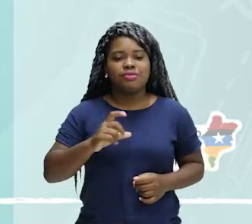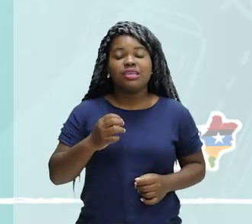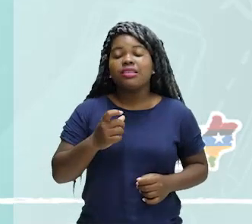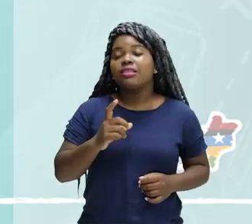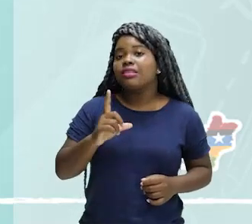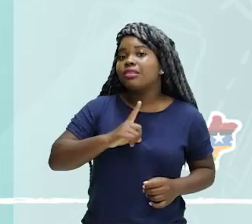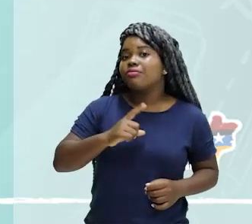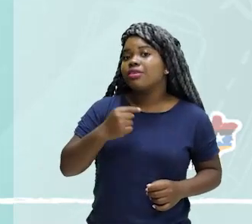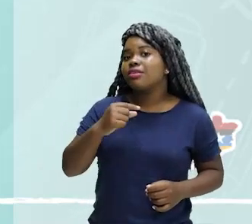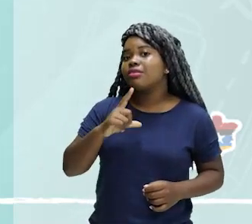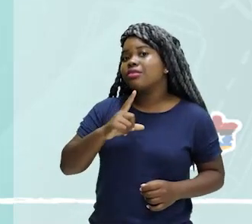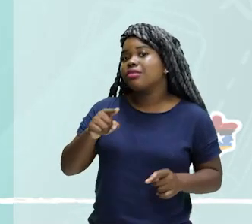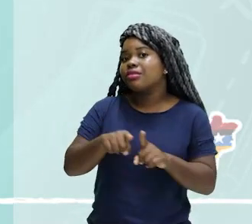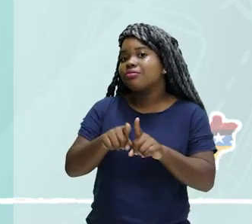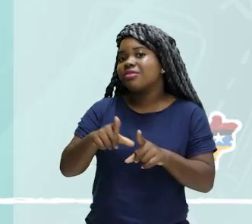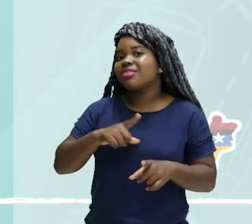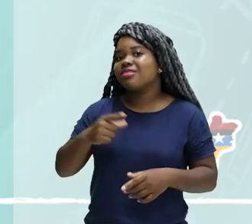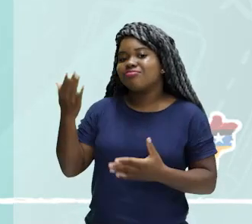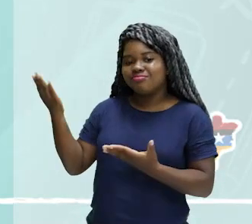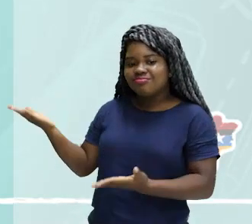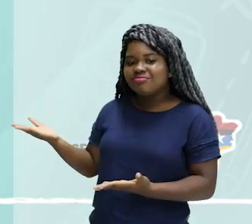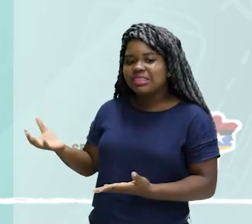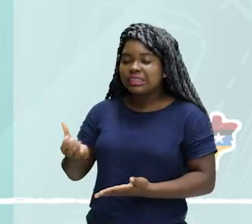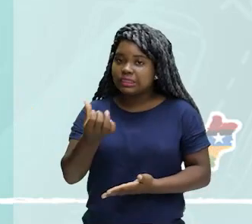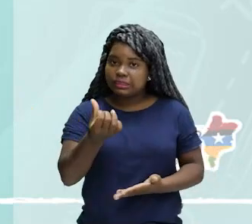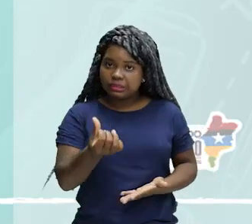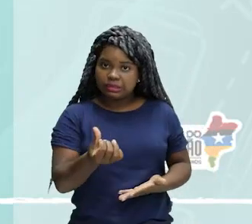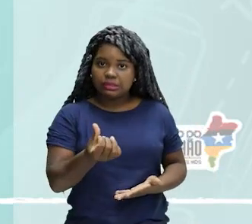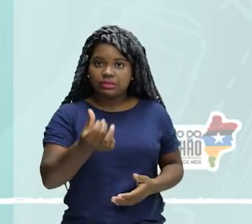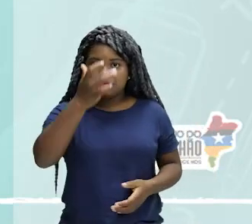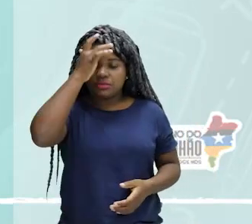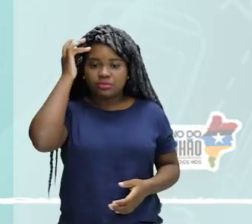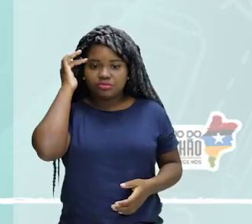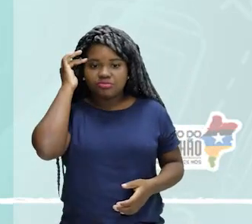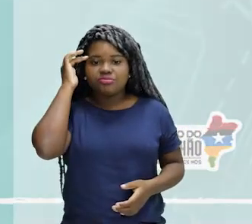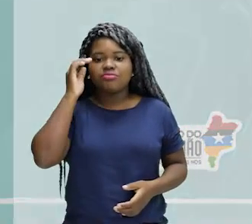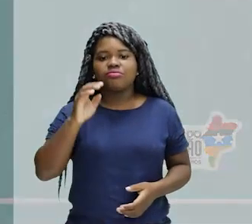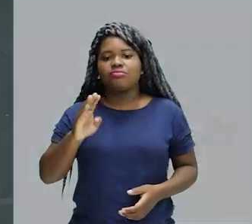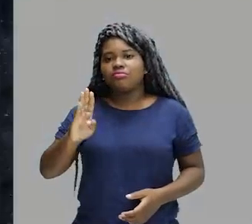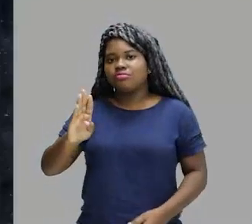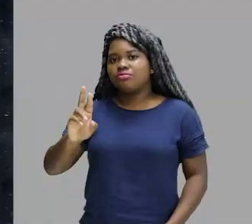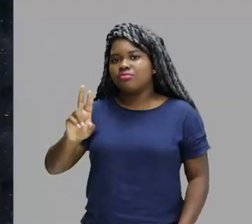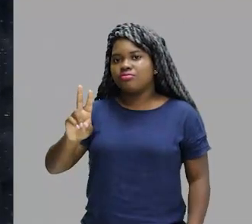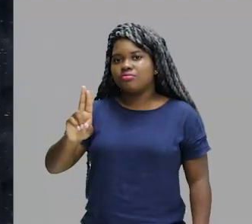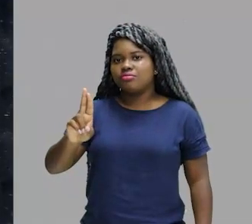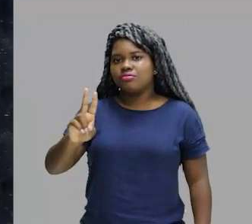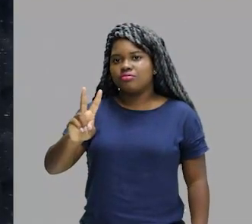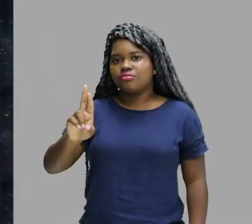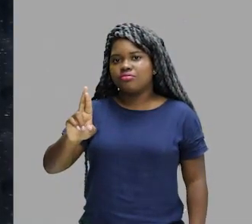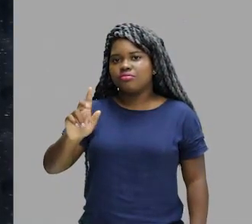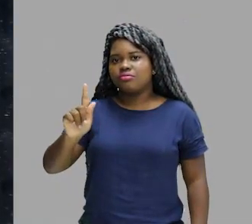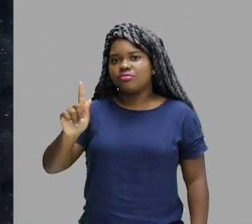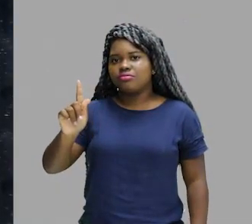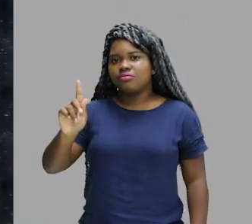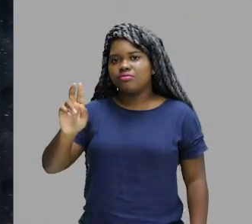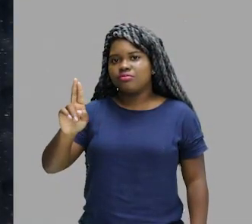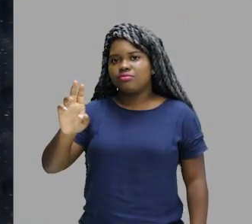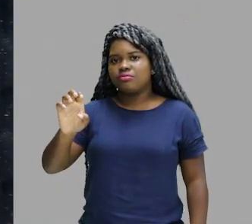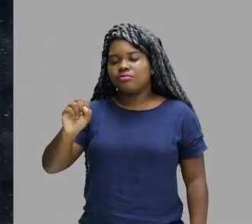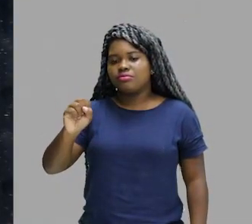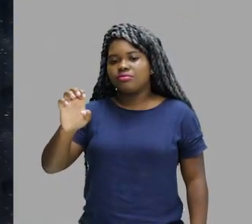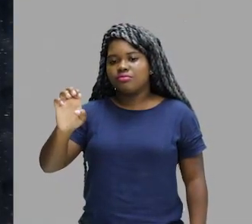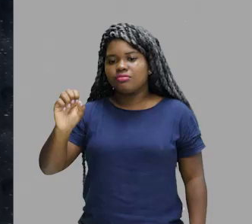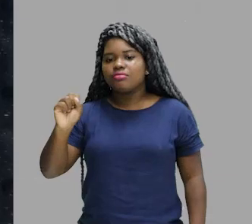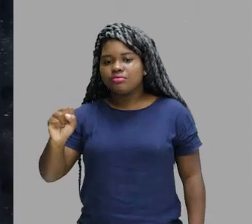6 pessoas ricas da cidade de Calais, né, durante uma guerra, eles foram ordenados para serem mortos pelo rei